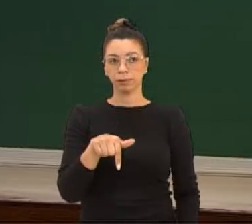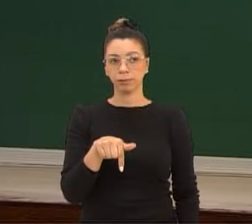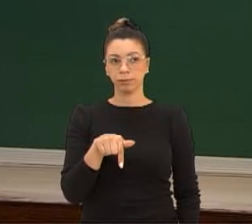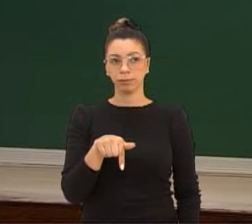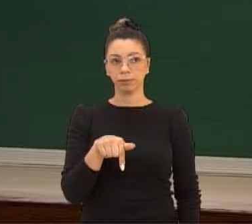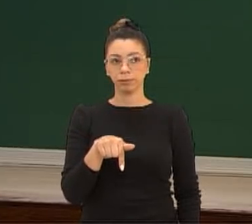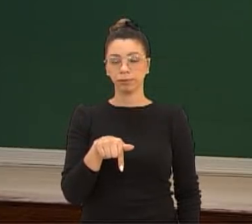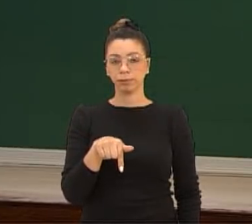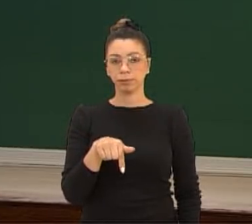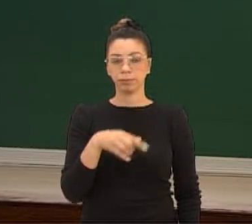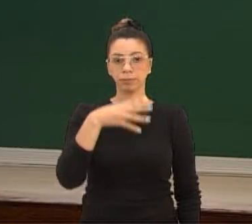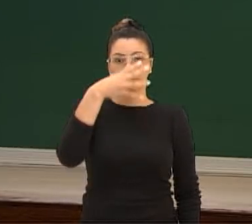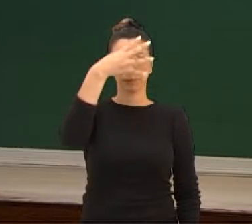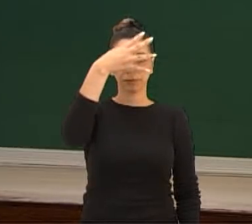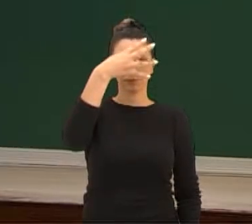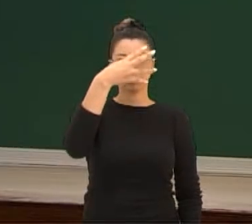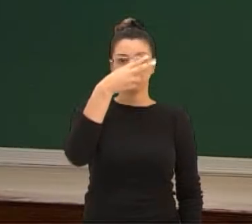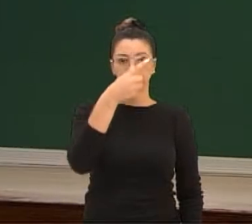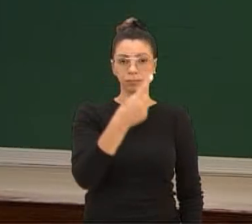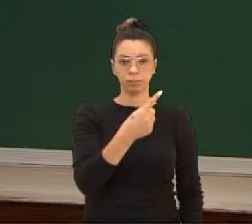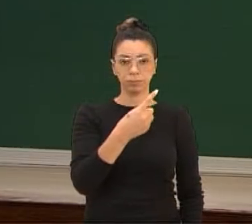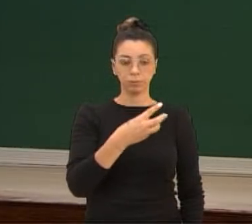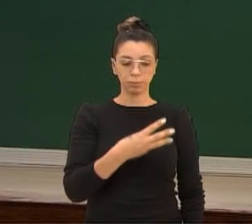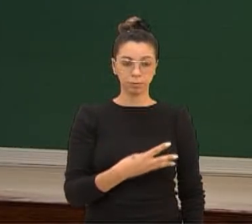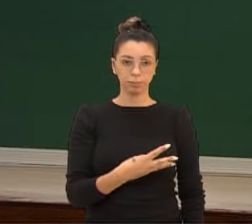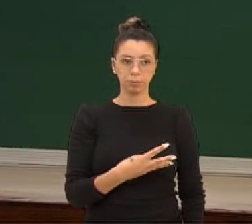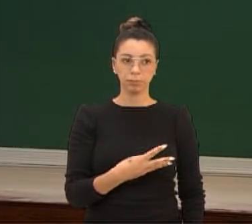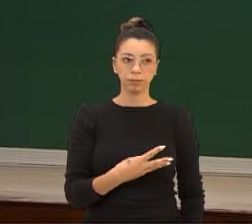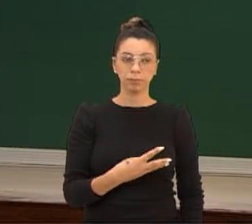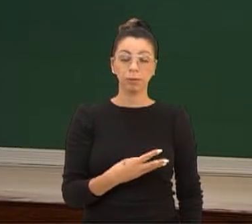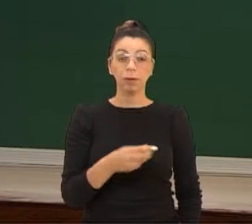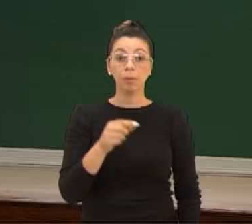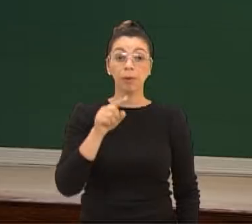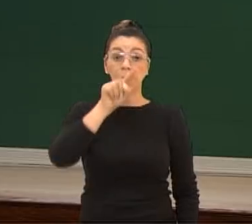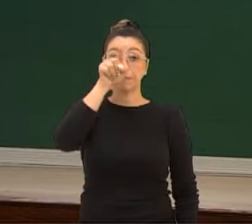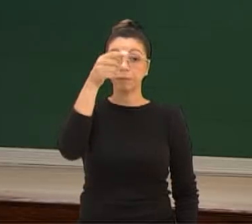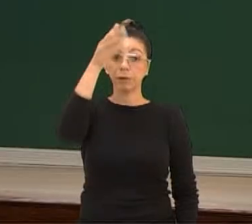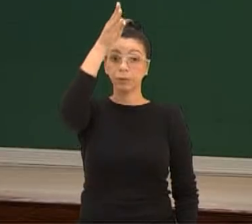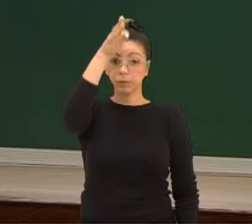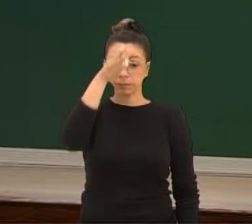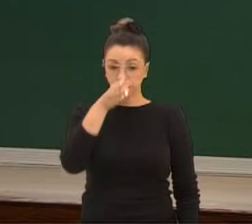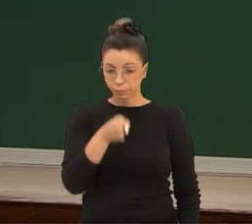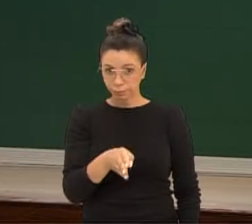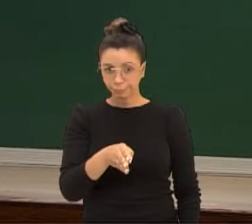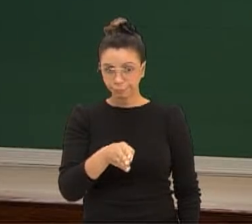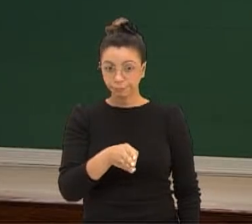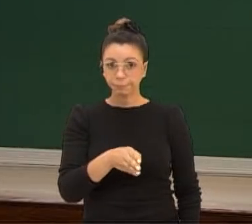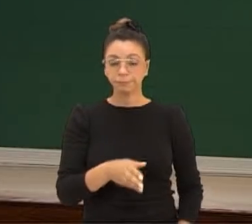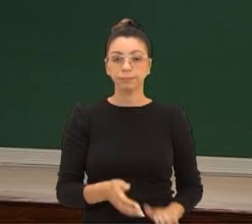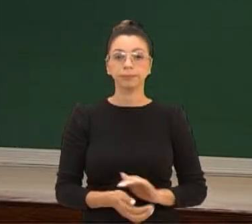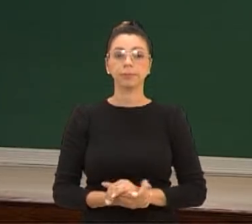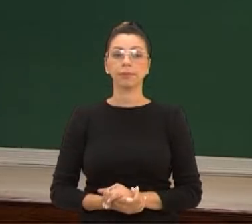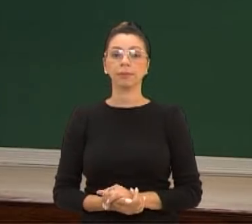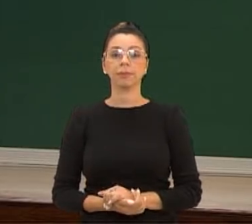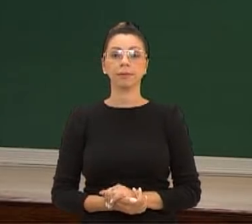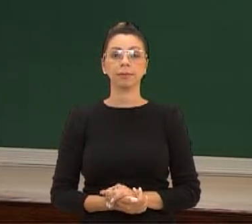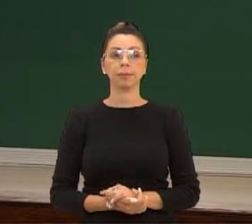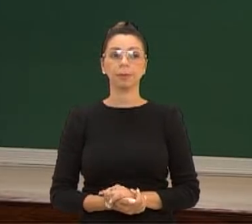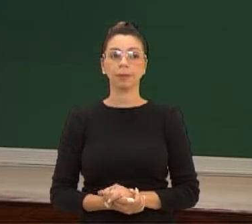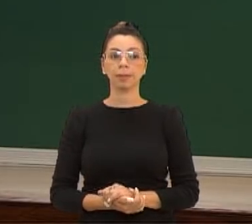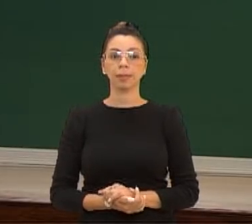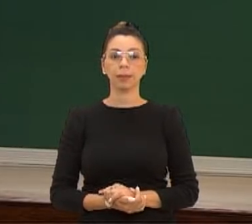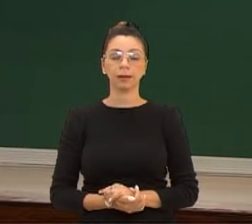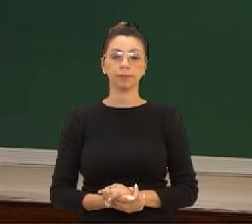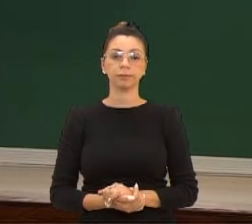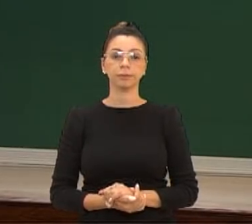E 4 tira 1, 3. Então, olha, a professora desceu a vírgula no mesmo lugarzinho que ela estava, ok? Então,